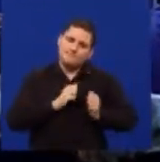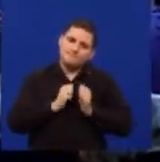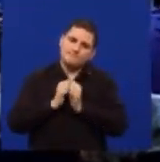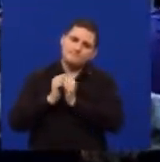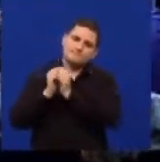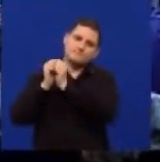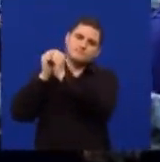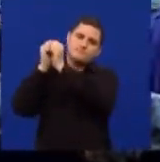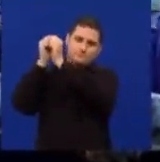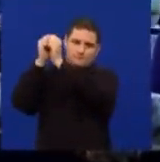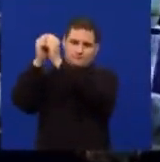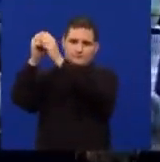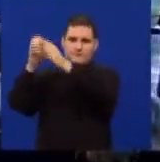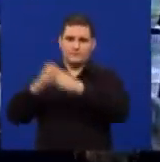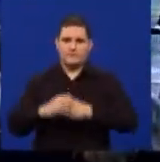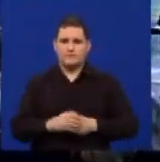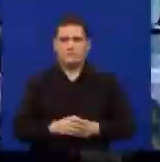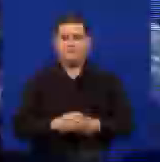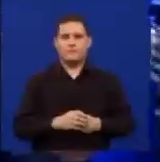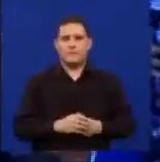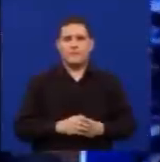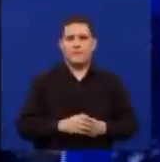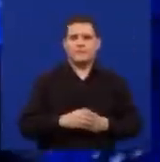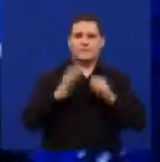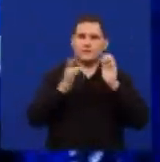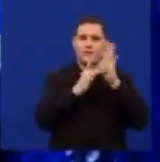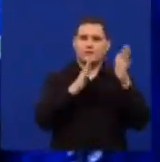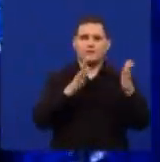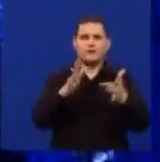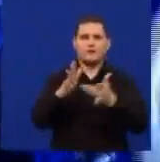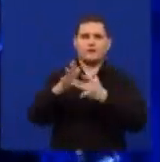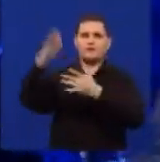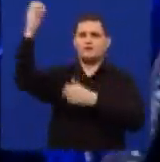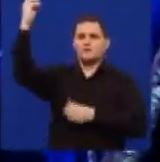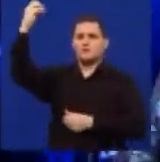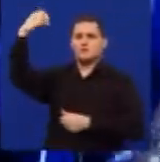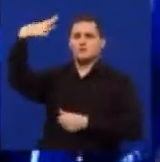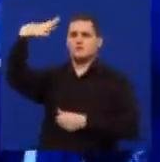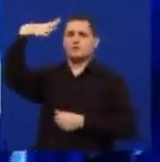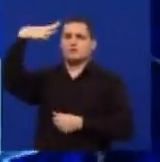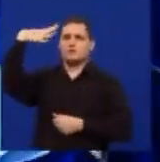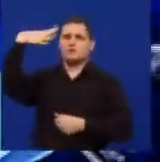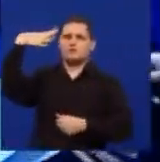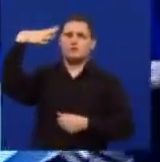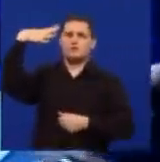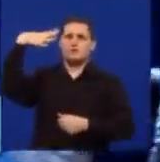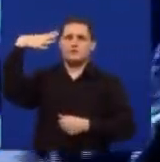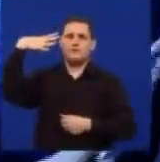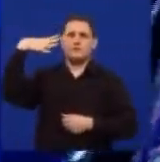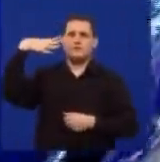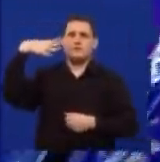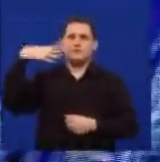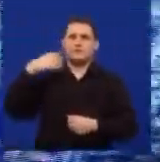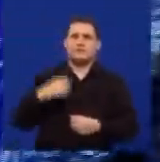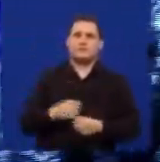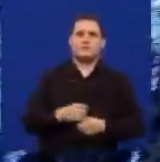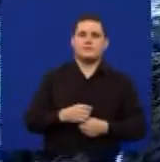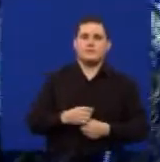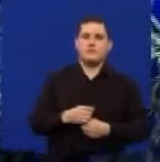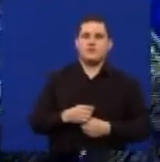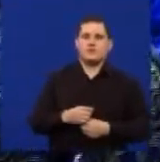coração. Jesus, que tudo abraça, te